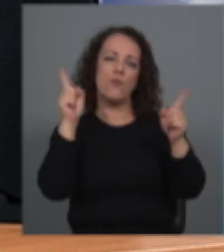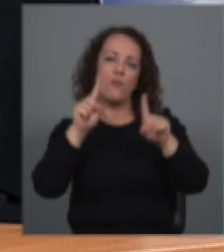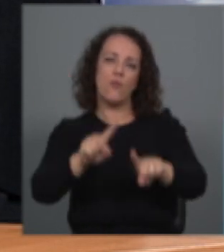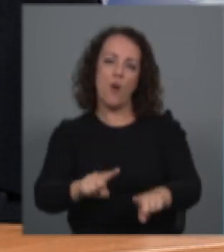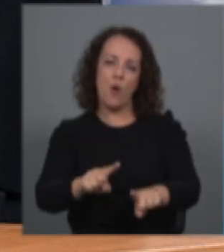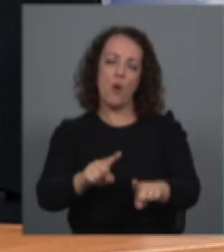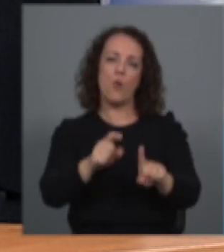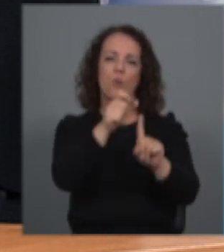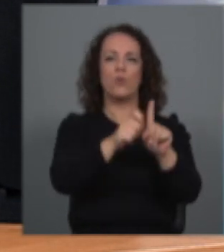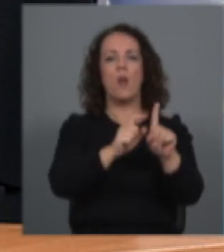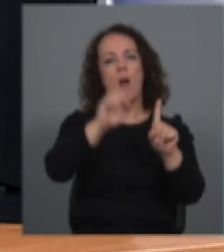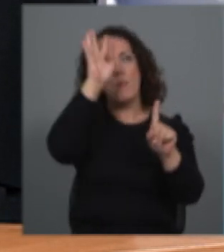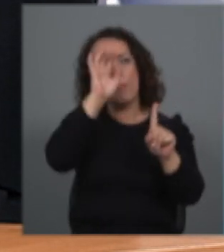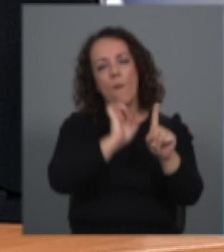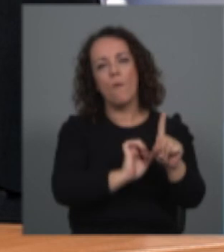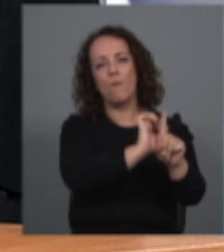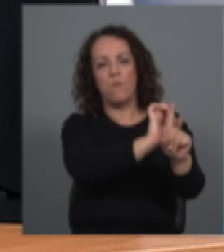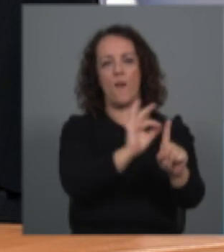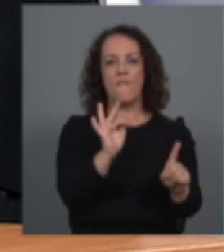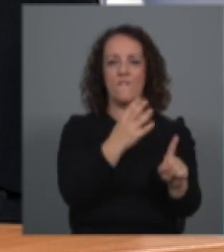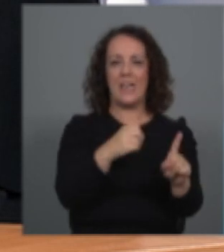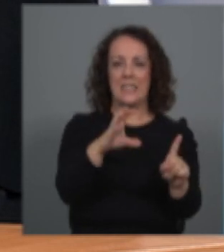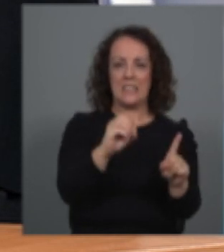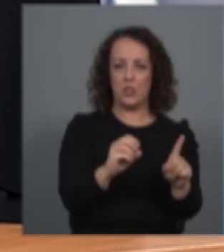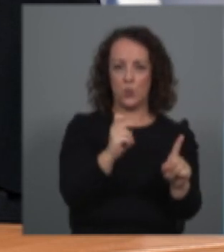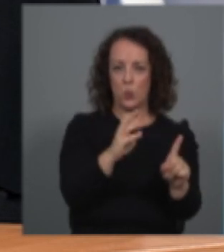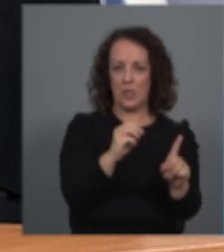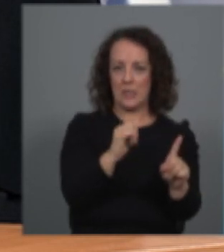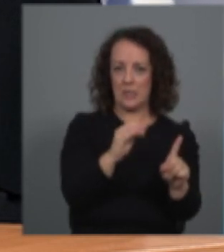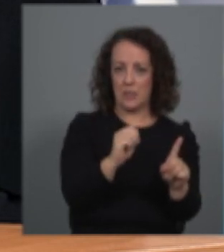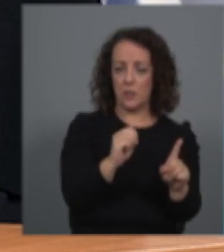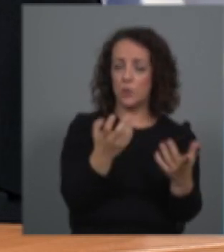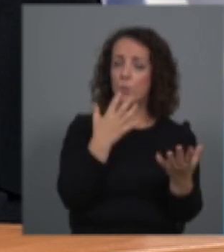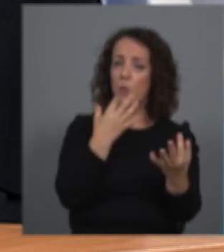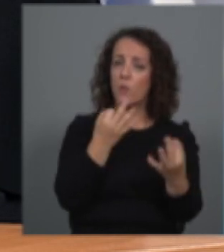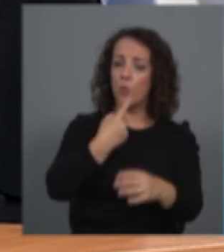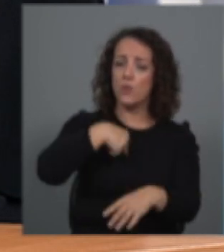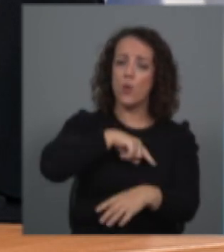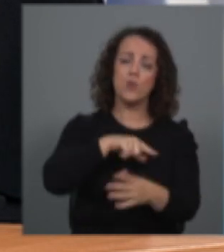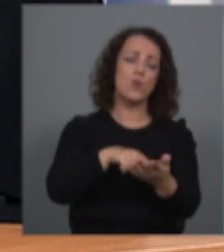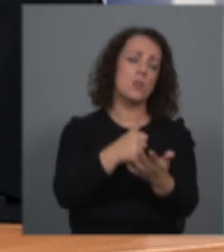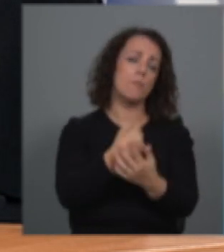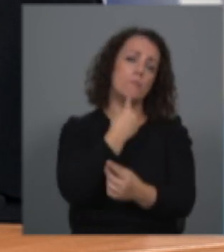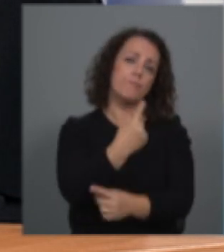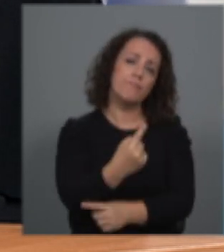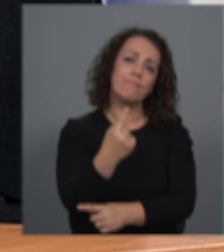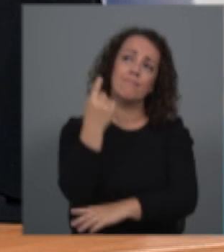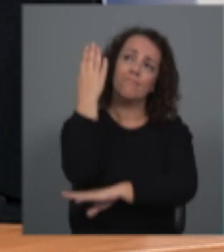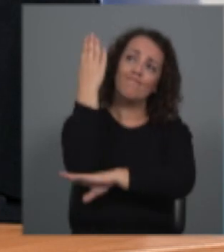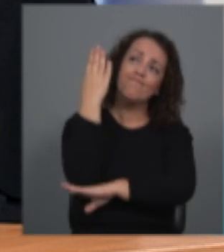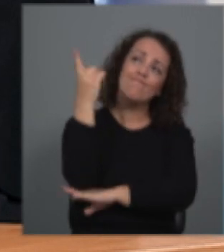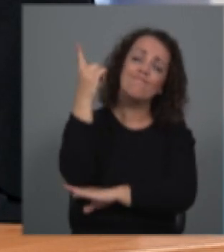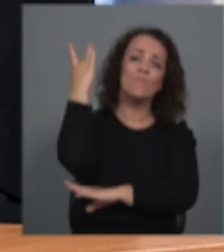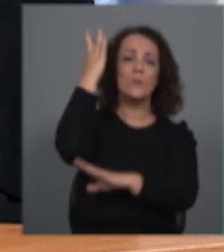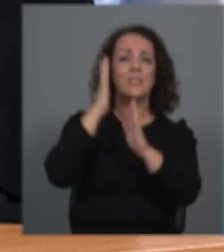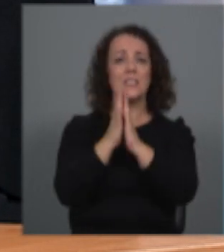original. Porque é verdade que nós falamos sempre de São Francisco, padroeiro da natureza, dos animais,